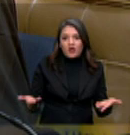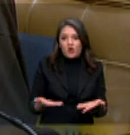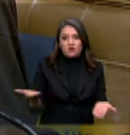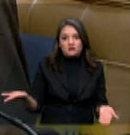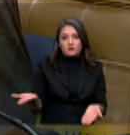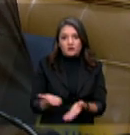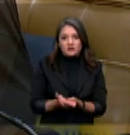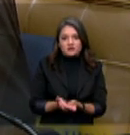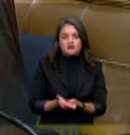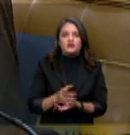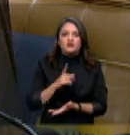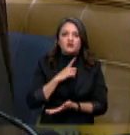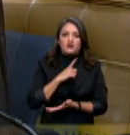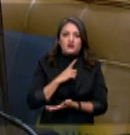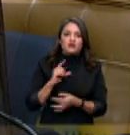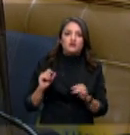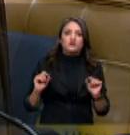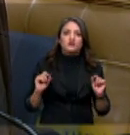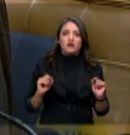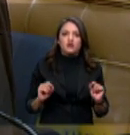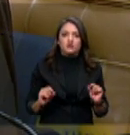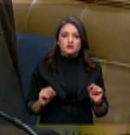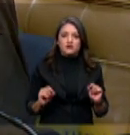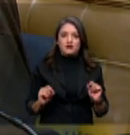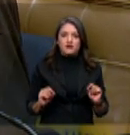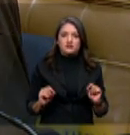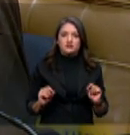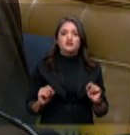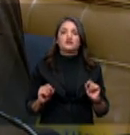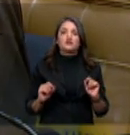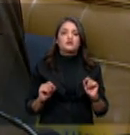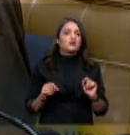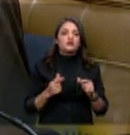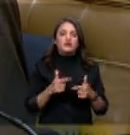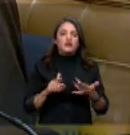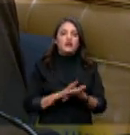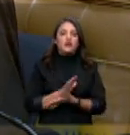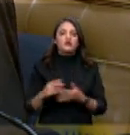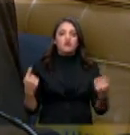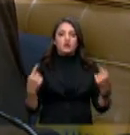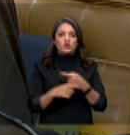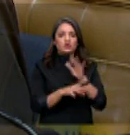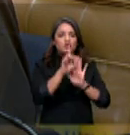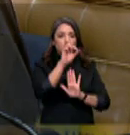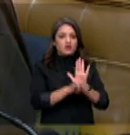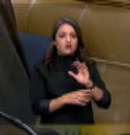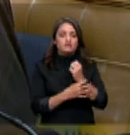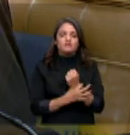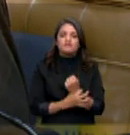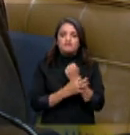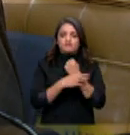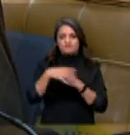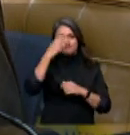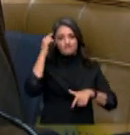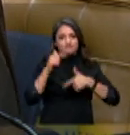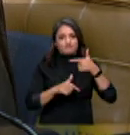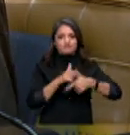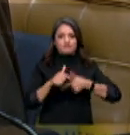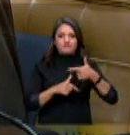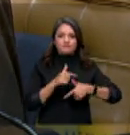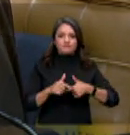há afronta a direitos e garantias fundamentais dos trabalhadores. Portanto, senhor